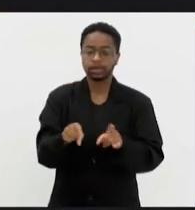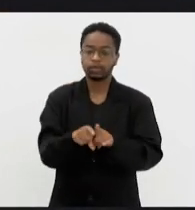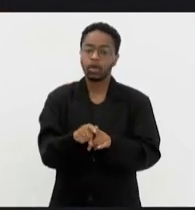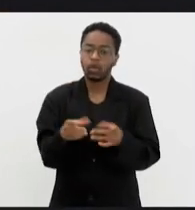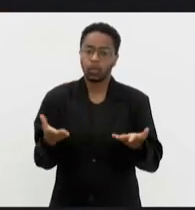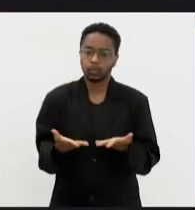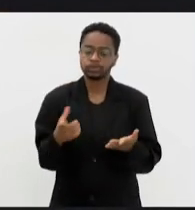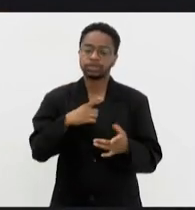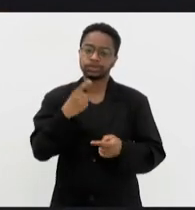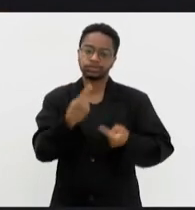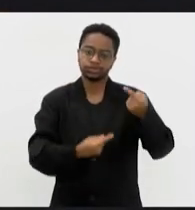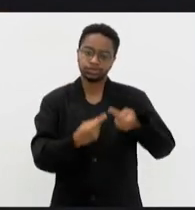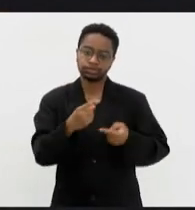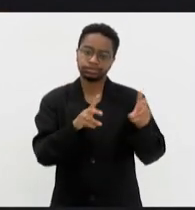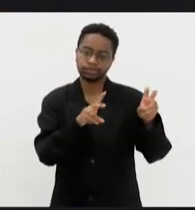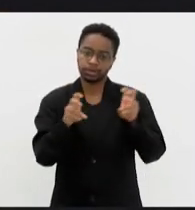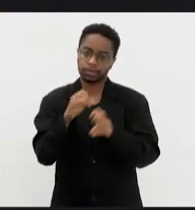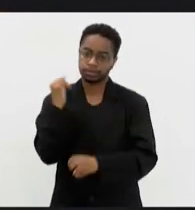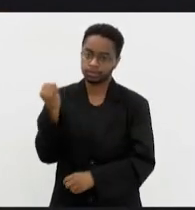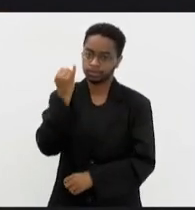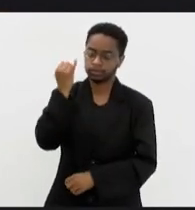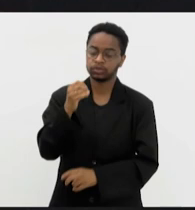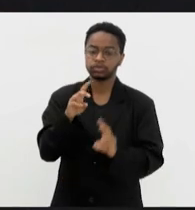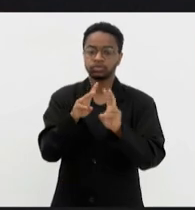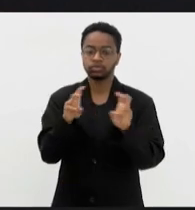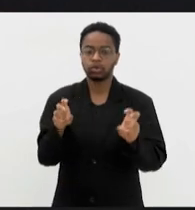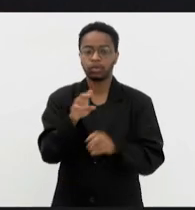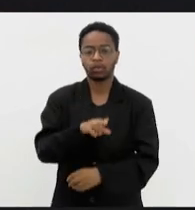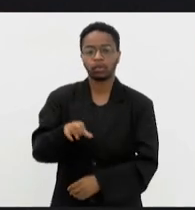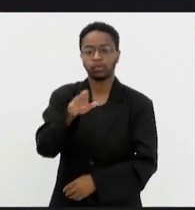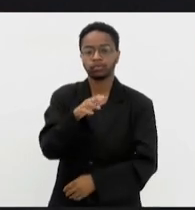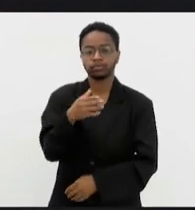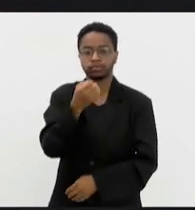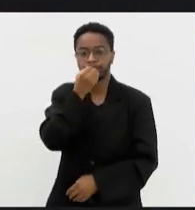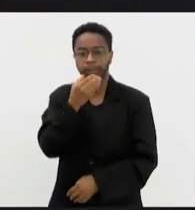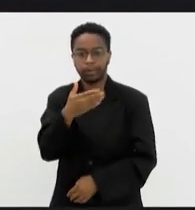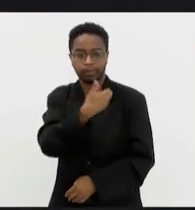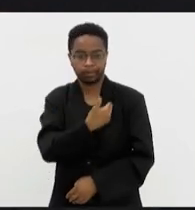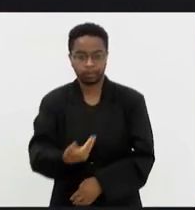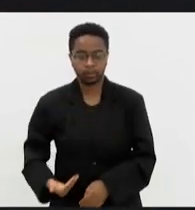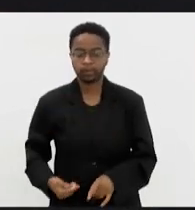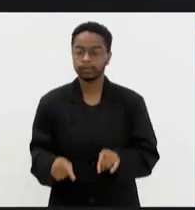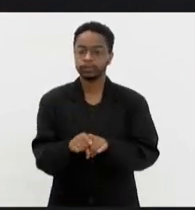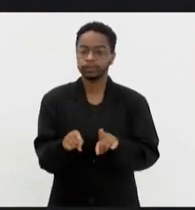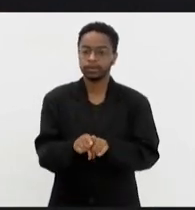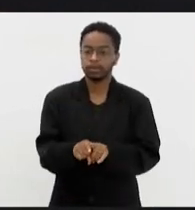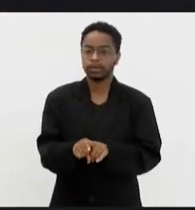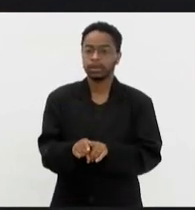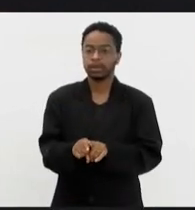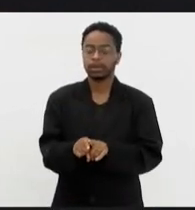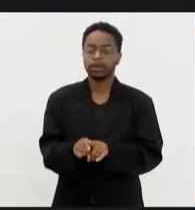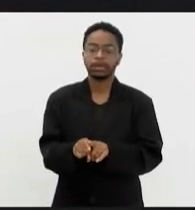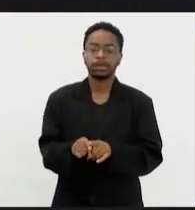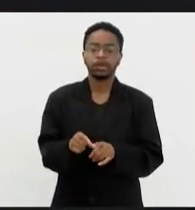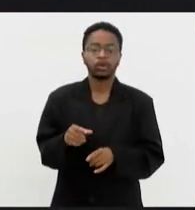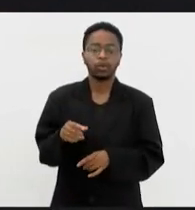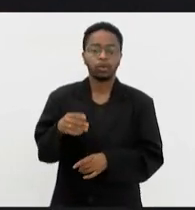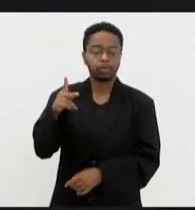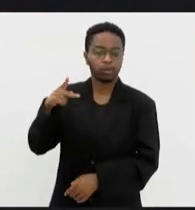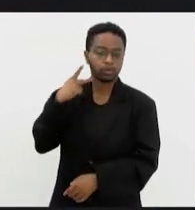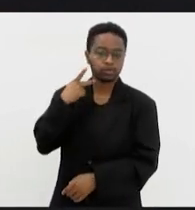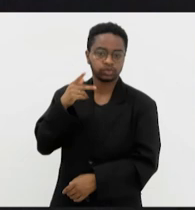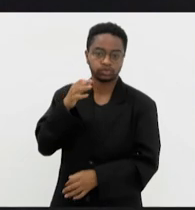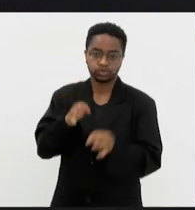bem interessantes sobre o uso de bem público. Nós teremos hoje a exposição de um promotor de justiça trazendo uma